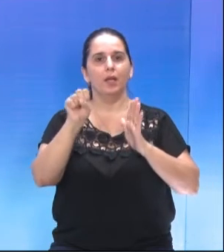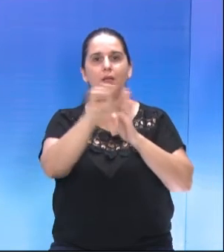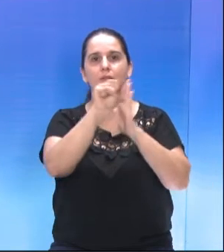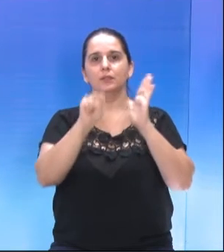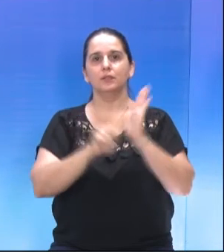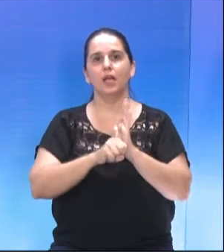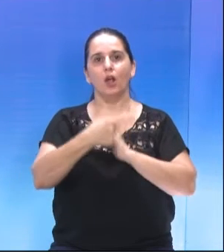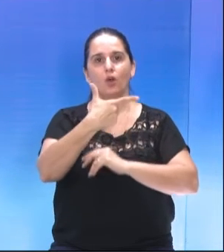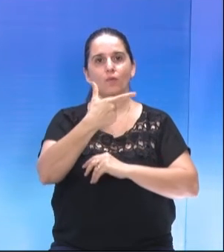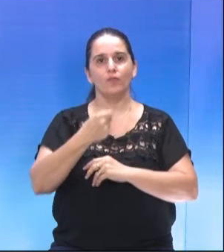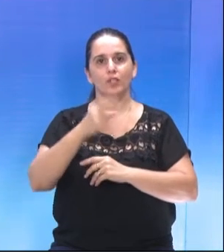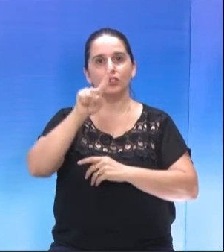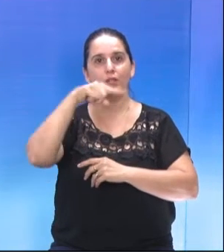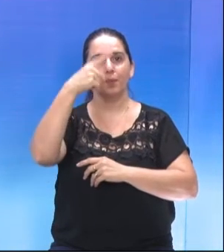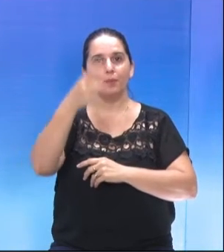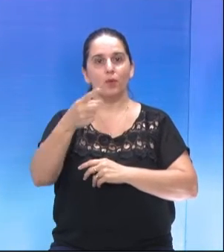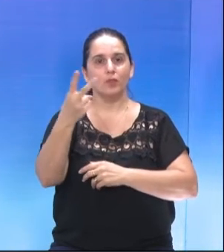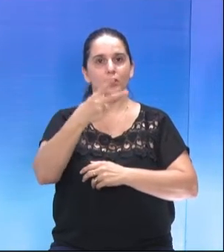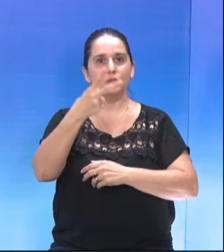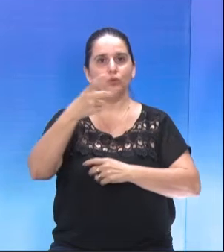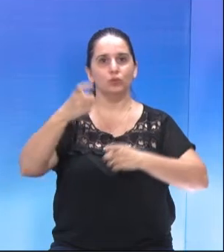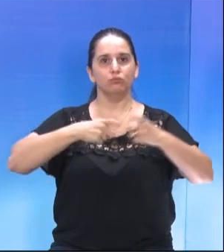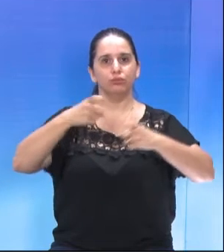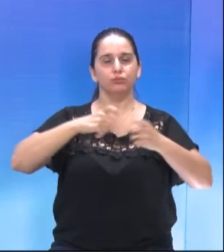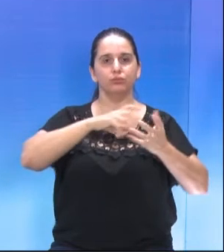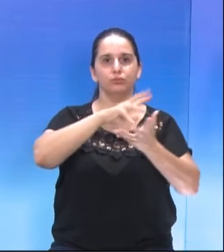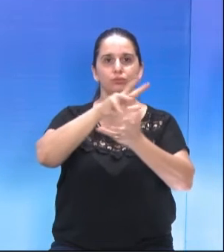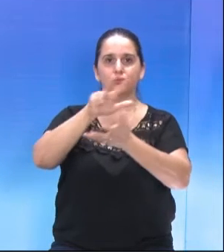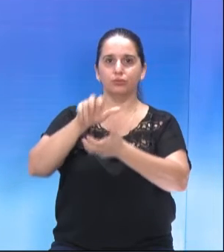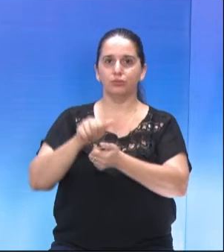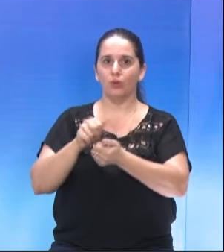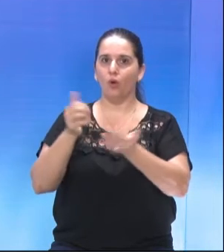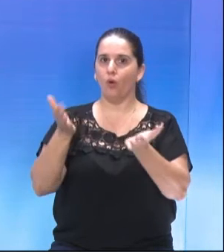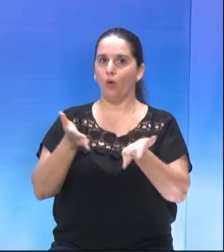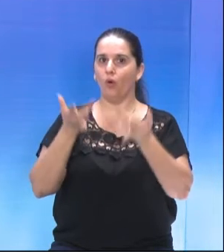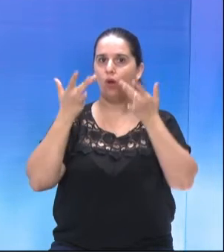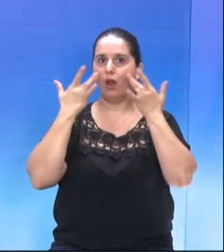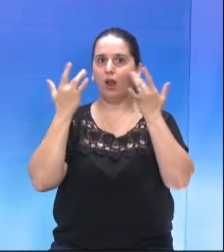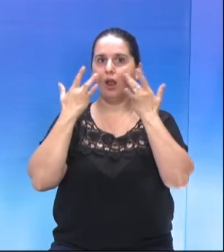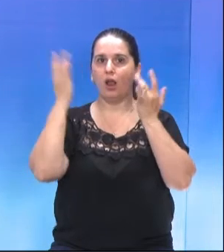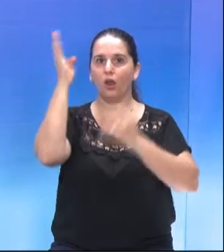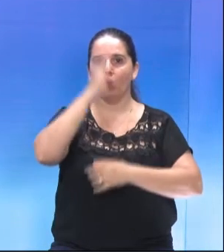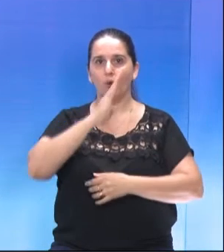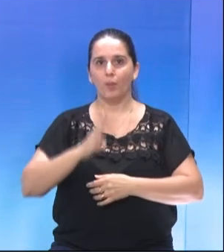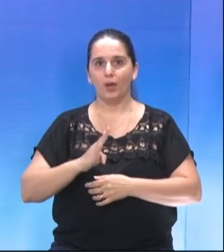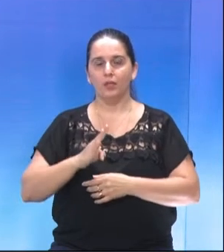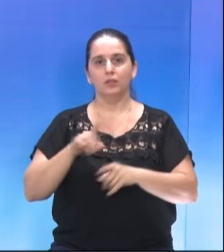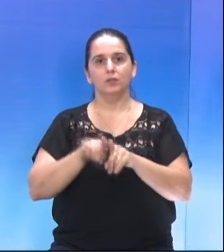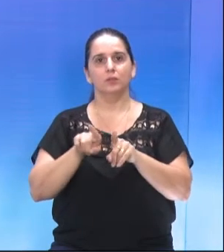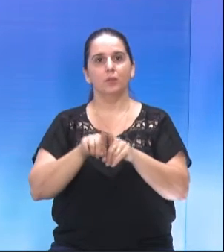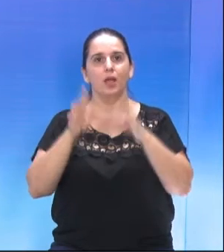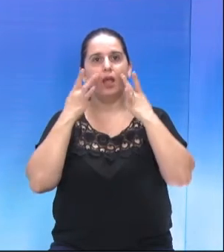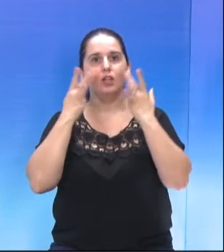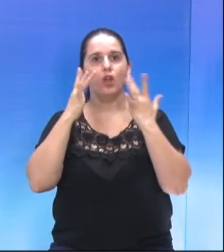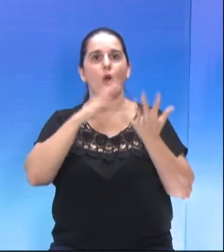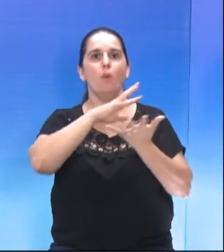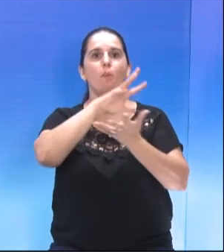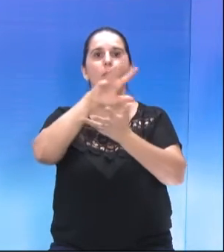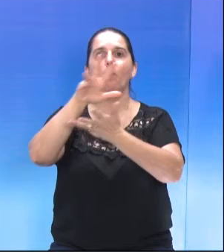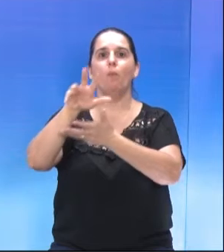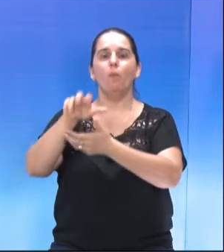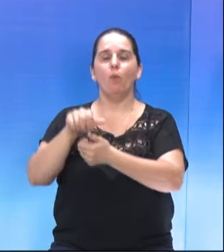a Segunda Guerra Mundial, e hoje nós temos tanto artistas nacionais e internacionais bem